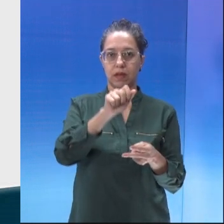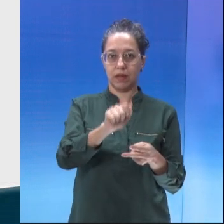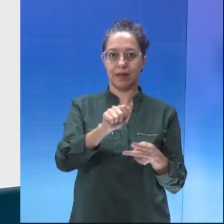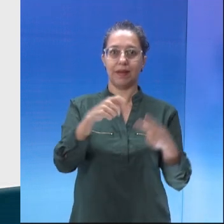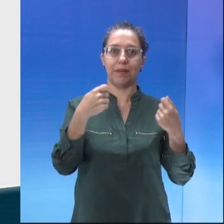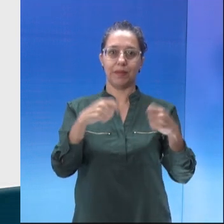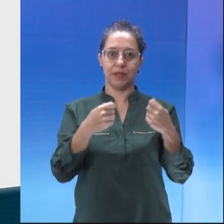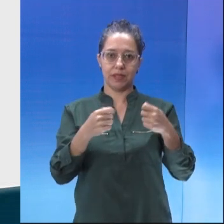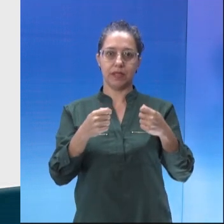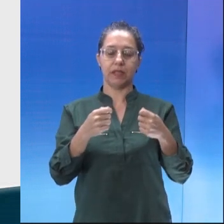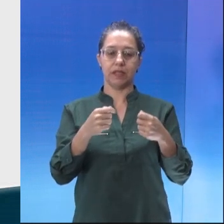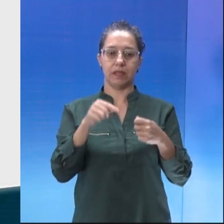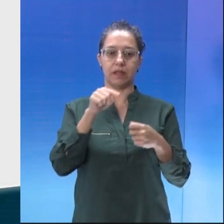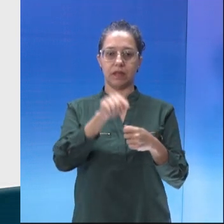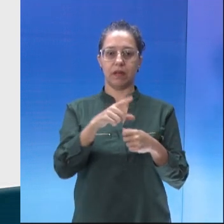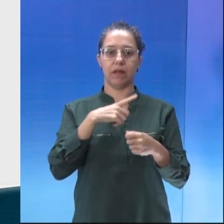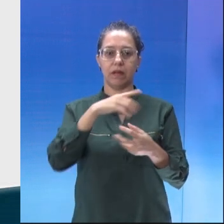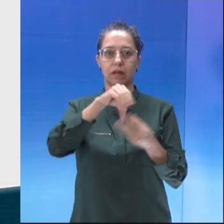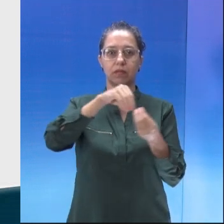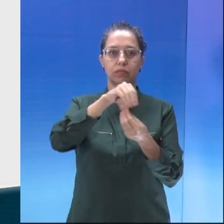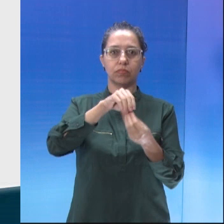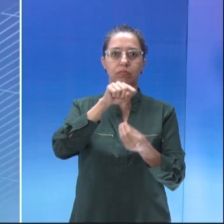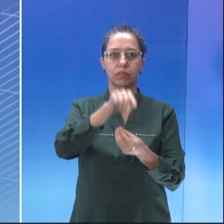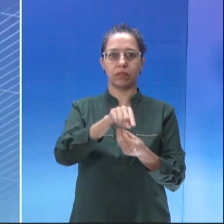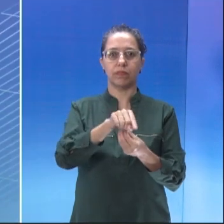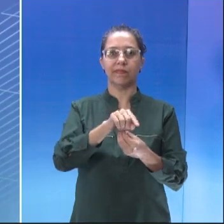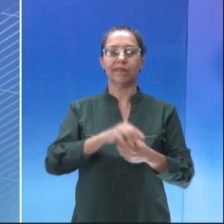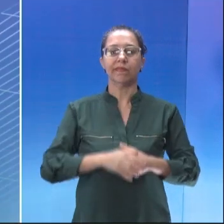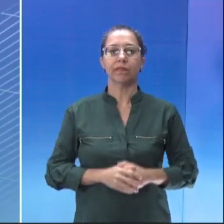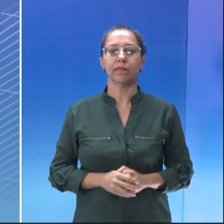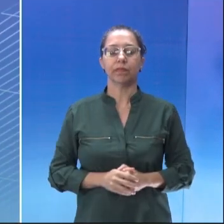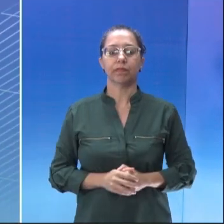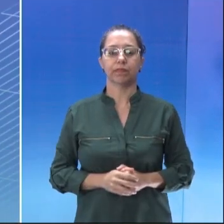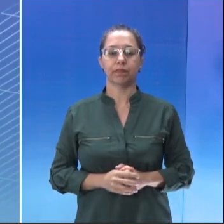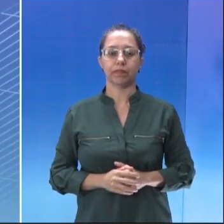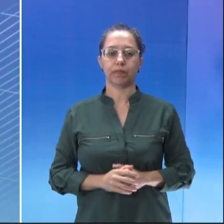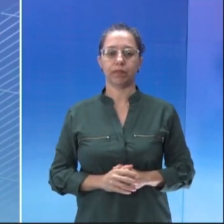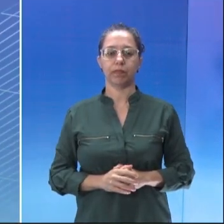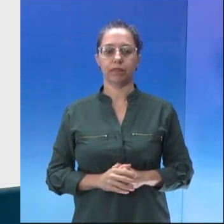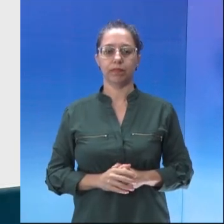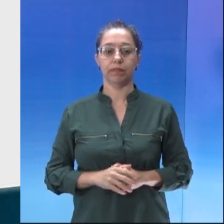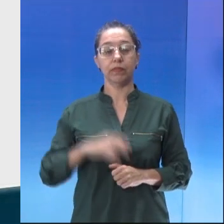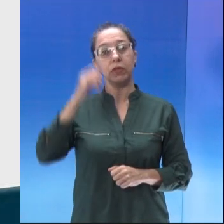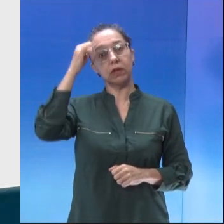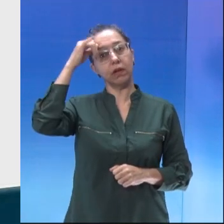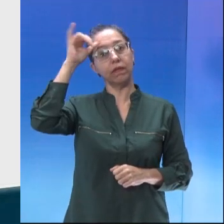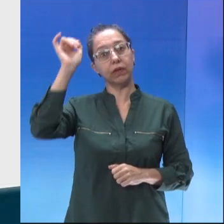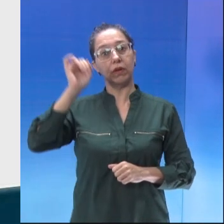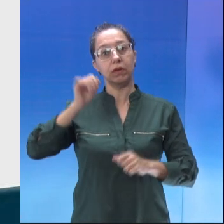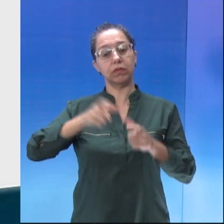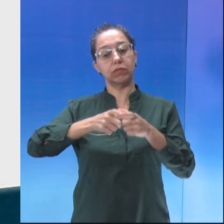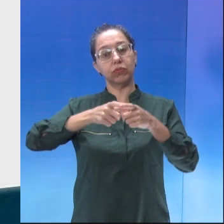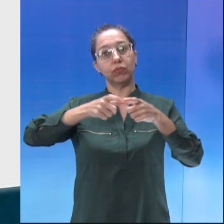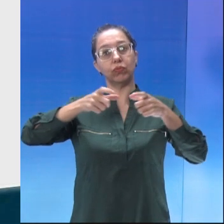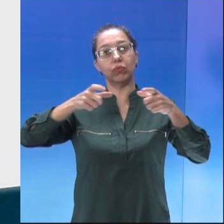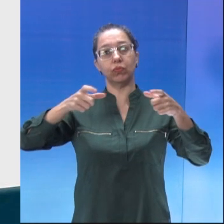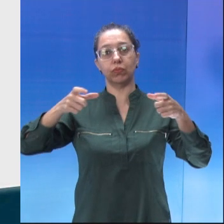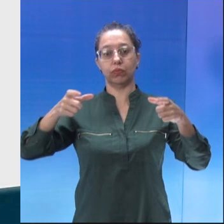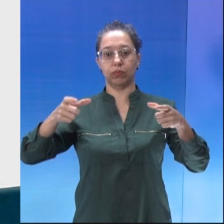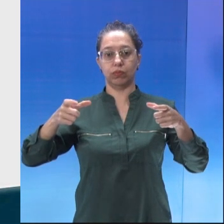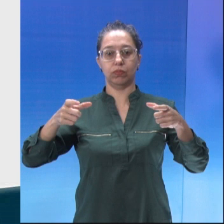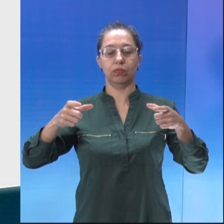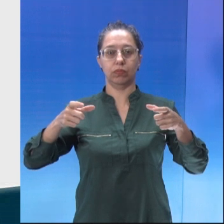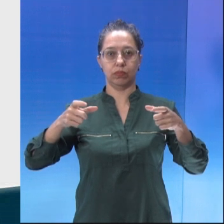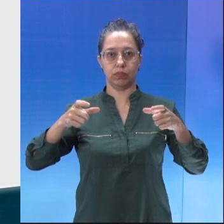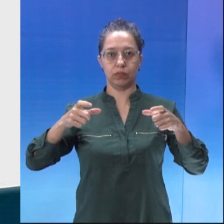atuar. Essa é a informação, guarde bem essa informação aí. Evitando a progressão do